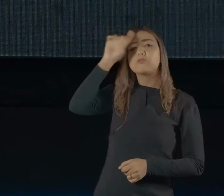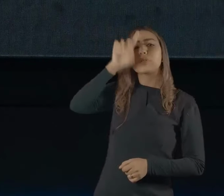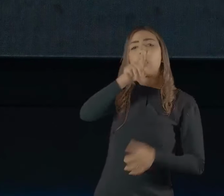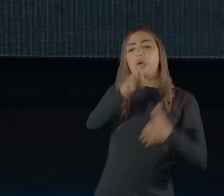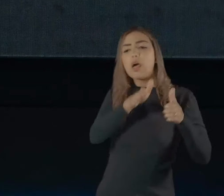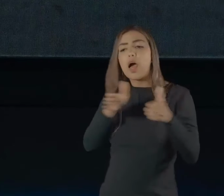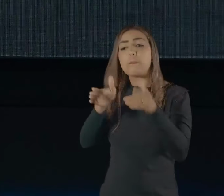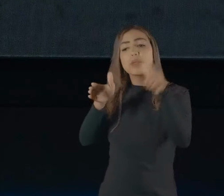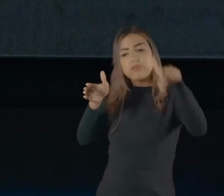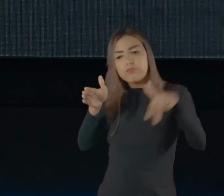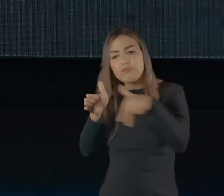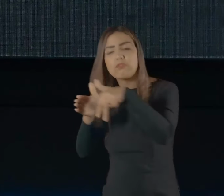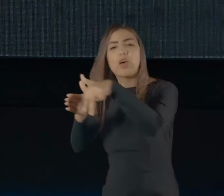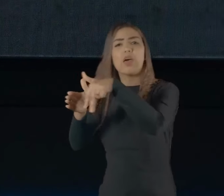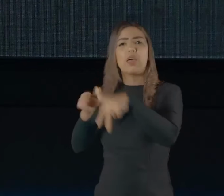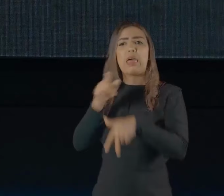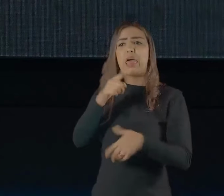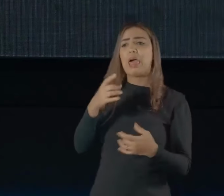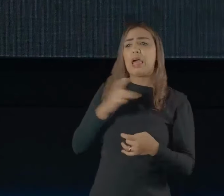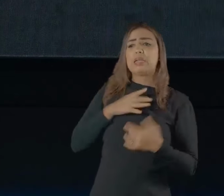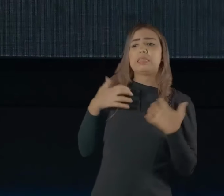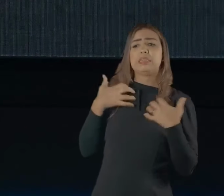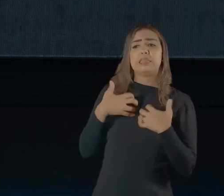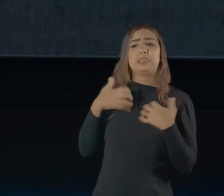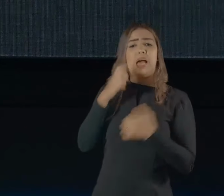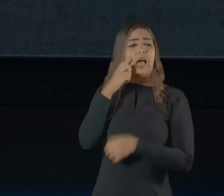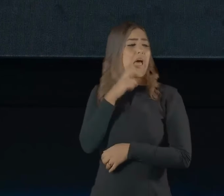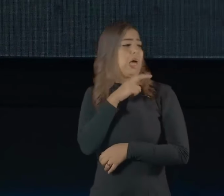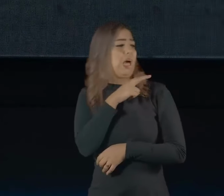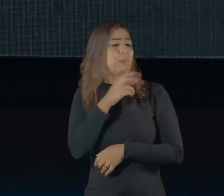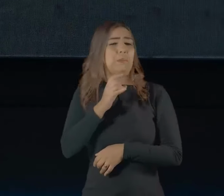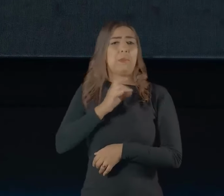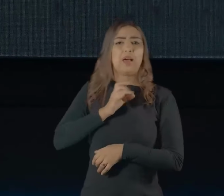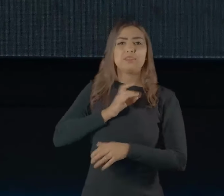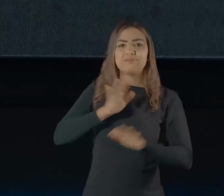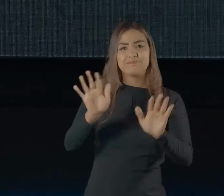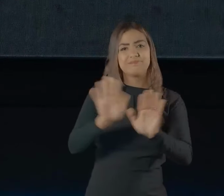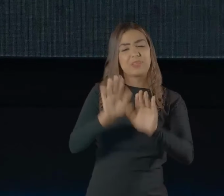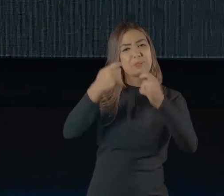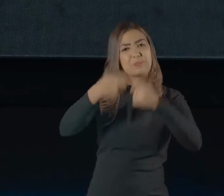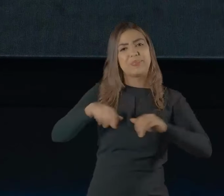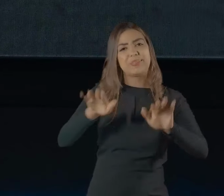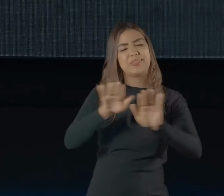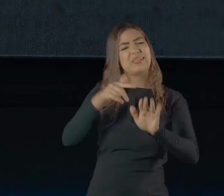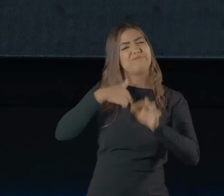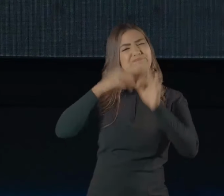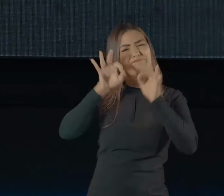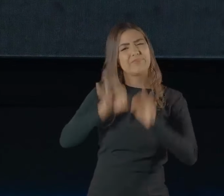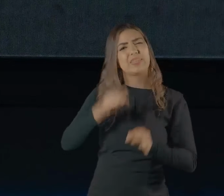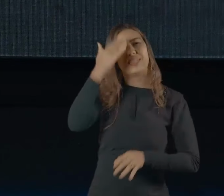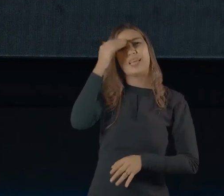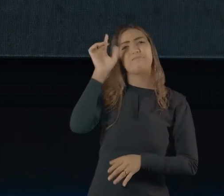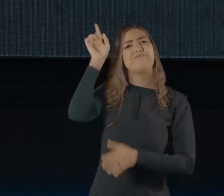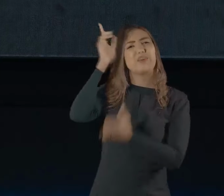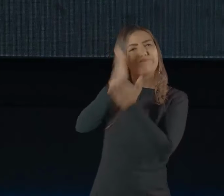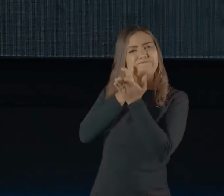não olhe para trás, porque eu tenho certeza que Deus vai ser fiel como Ele sempre